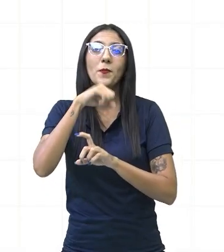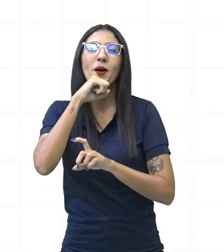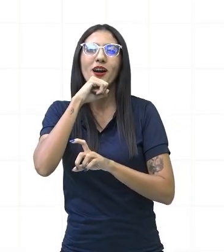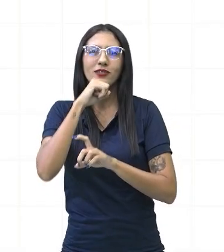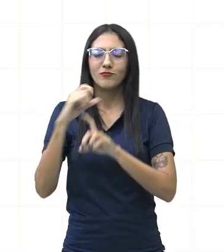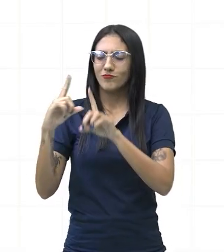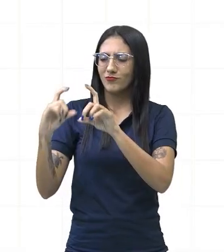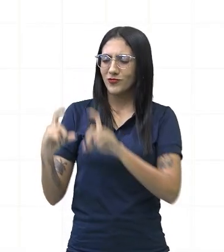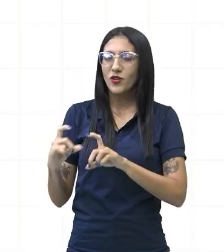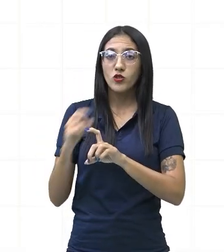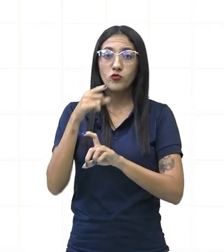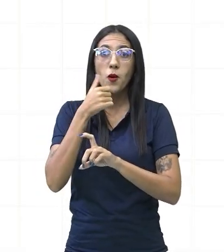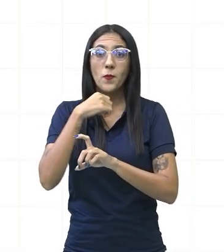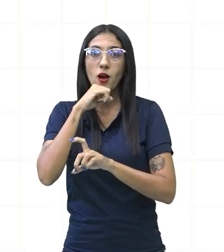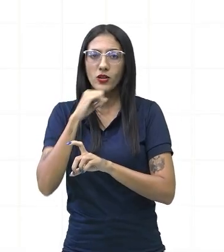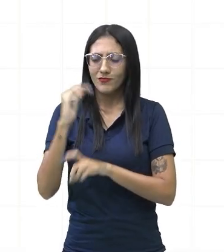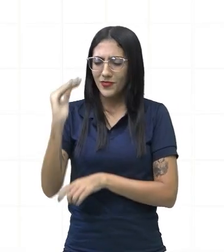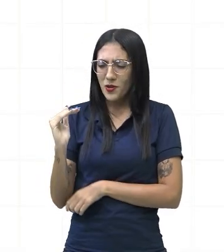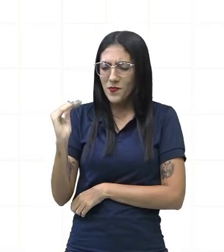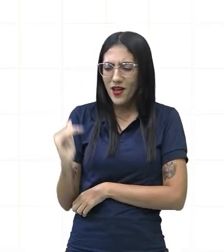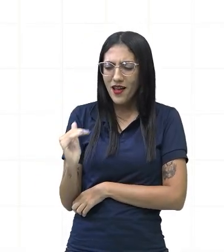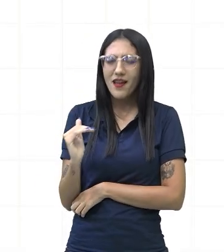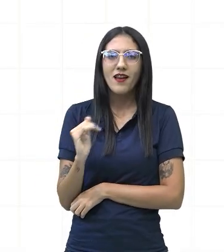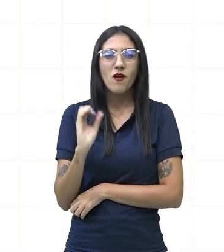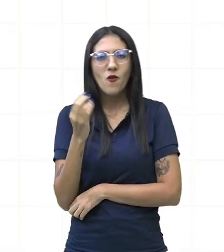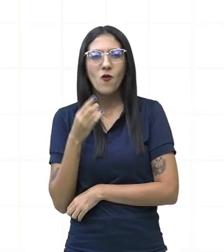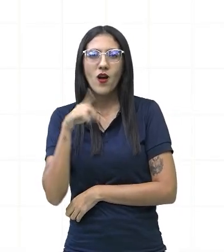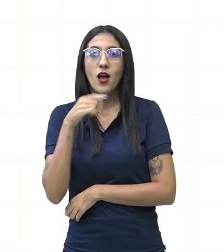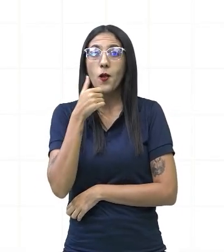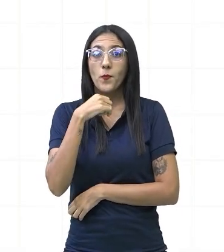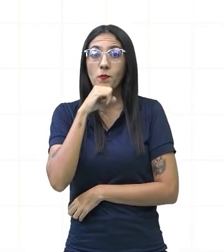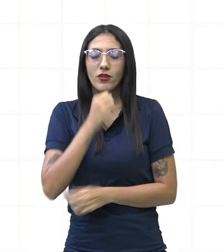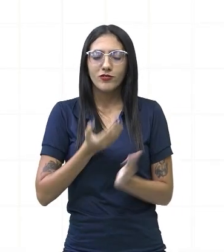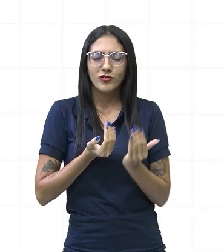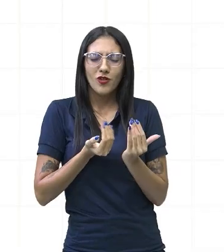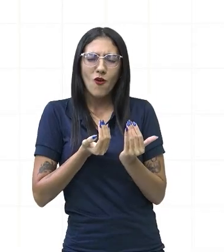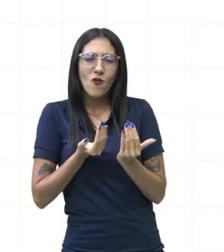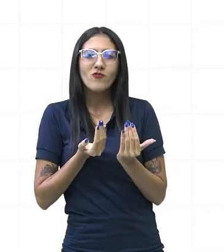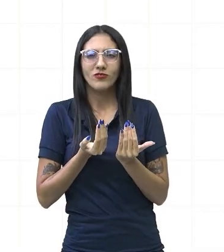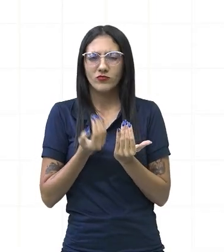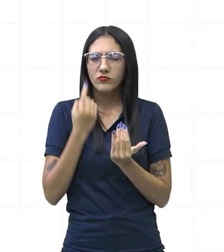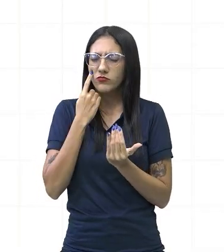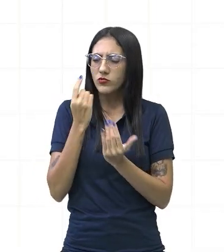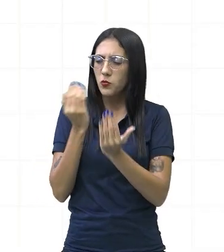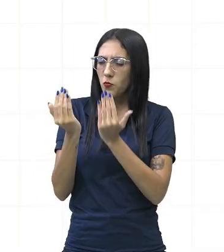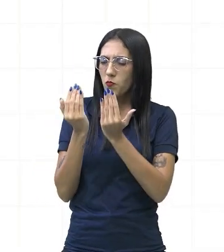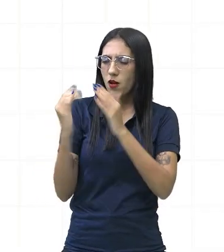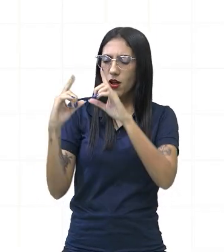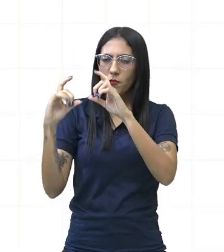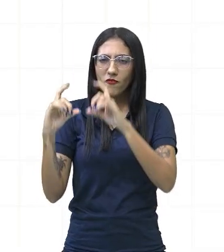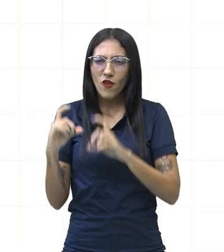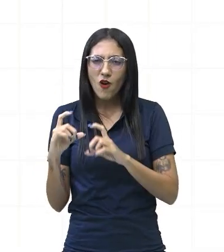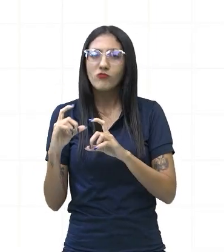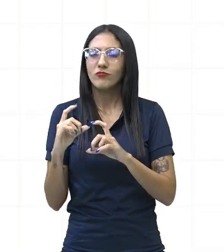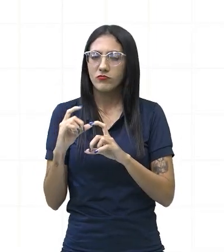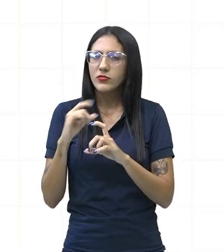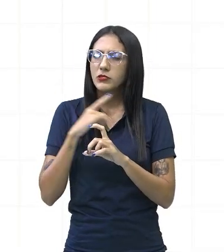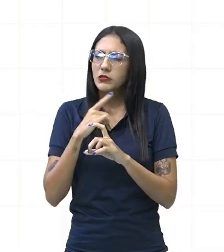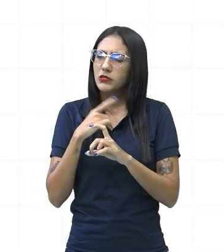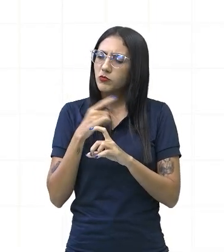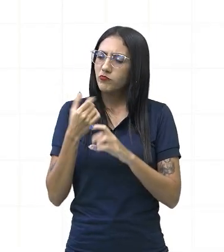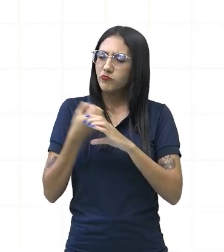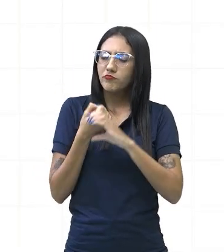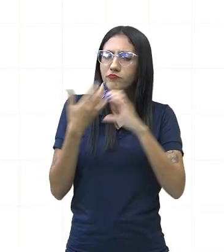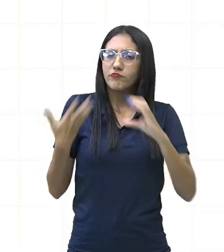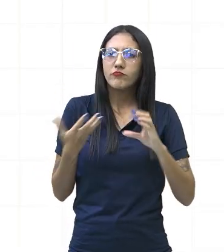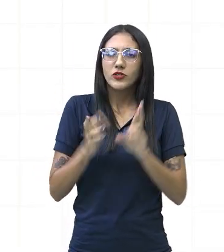era criança, de quando ela era mais nova, vamos dizer assim, a adolescência. Então, tem todo, né, um aspecto da